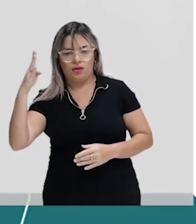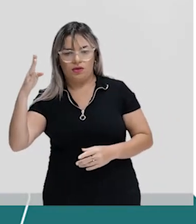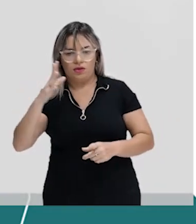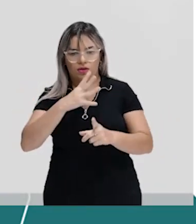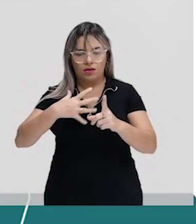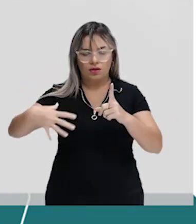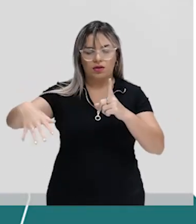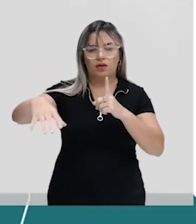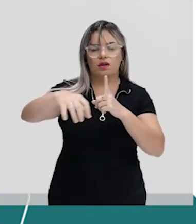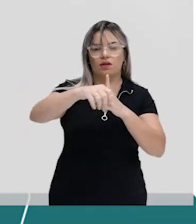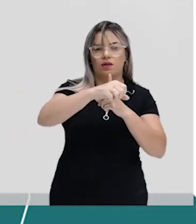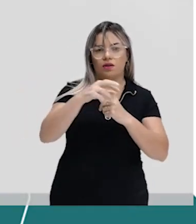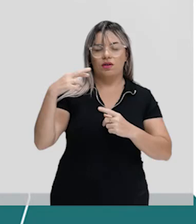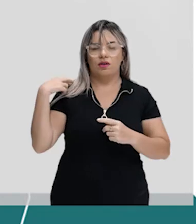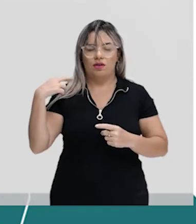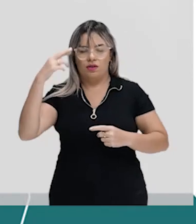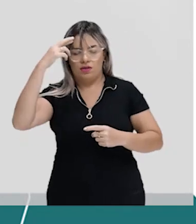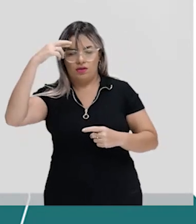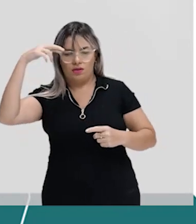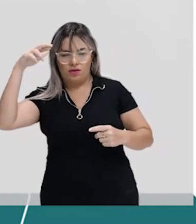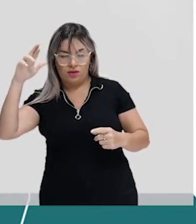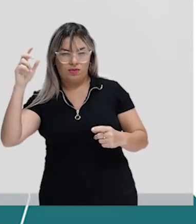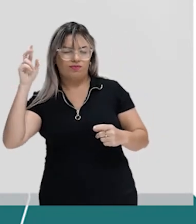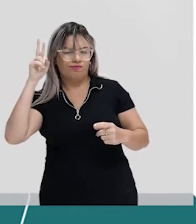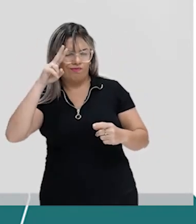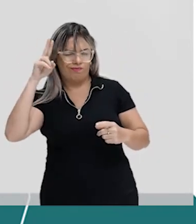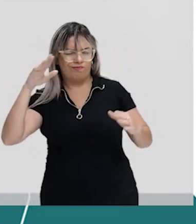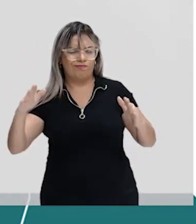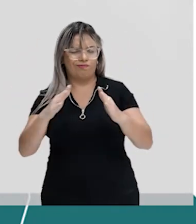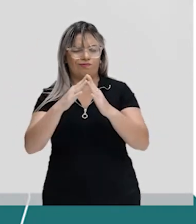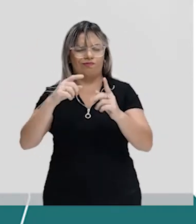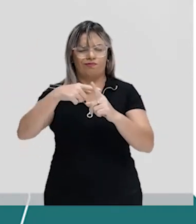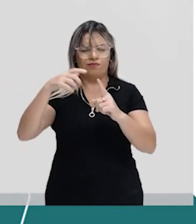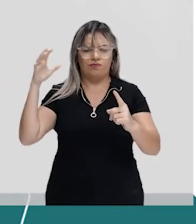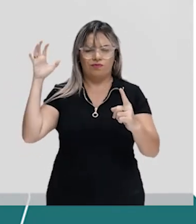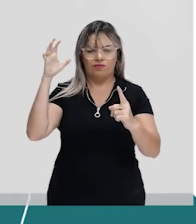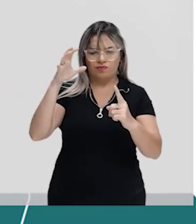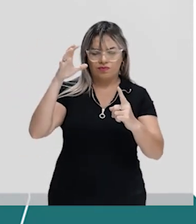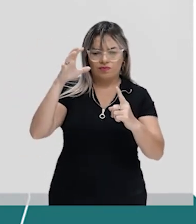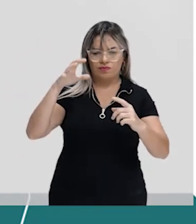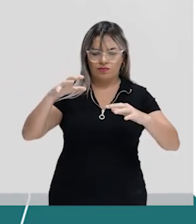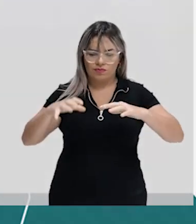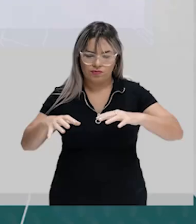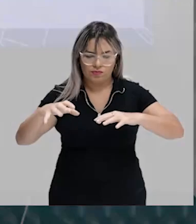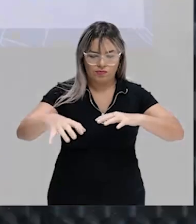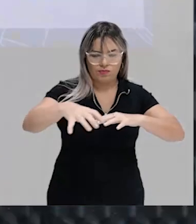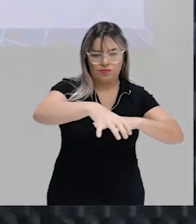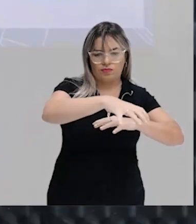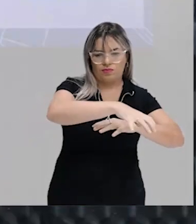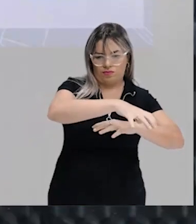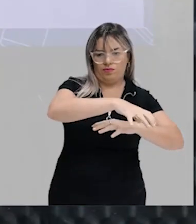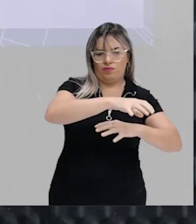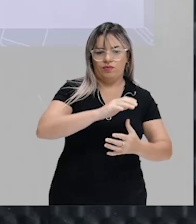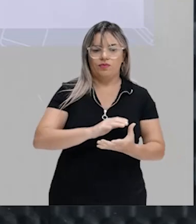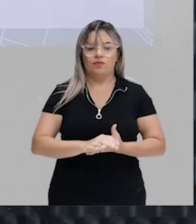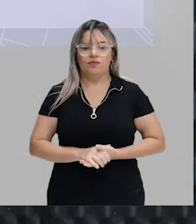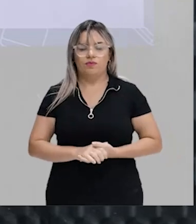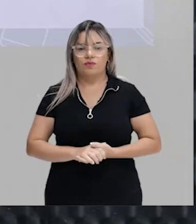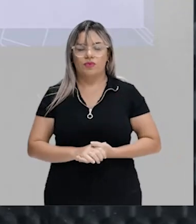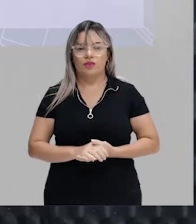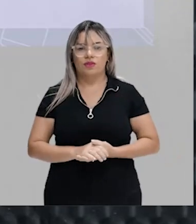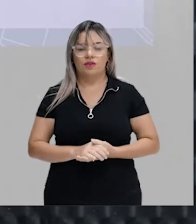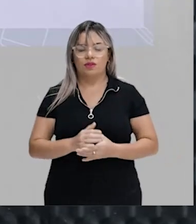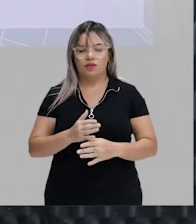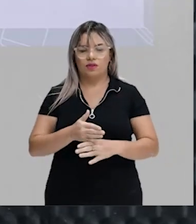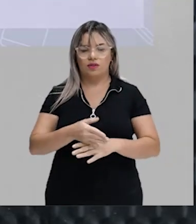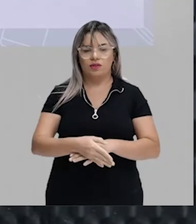falar aqui da igreja, na influência, no feudalismo, enfim. Esse foi um momento marcado pelo teocentrismo.